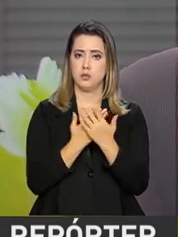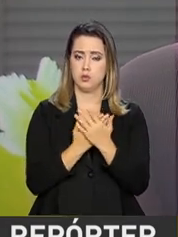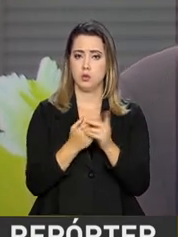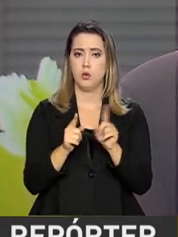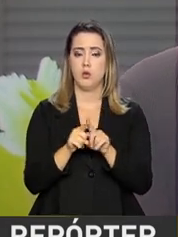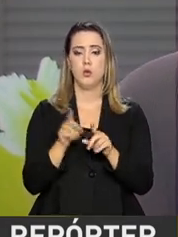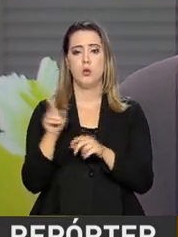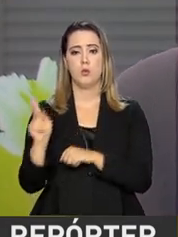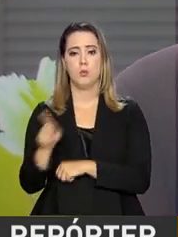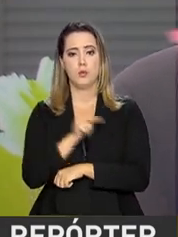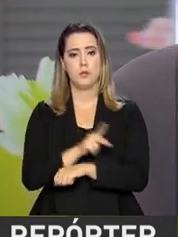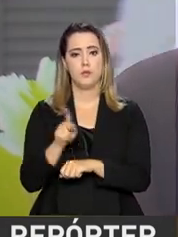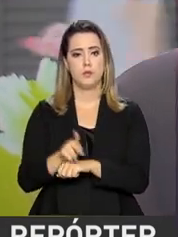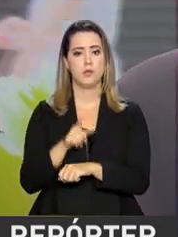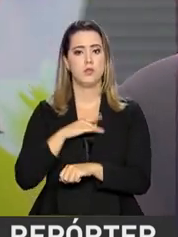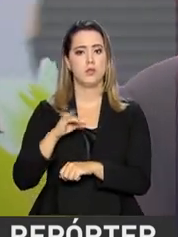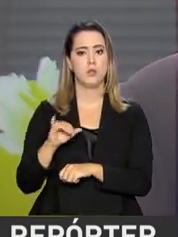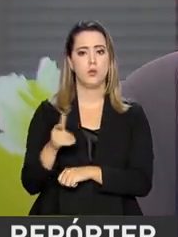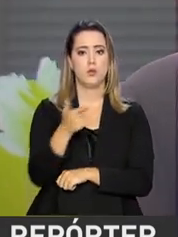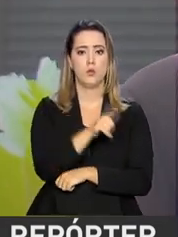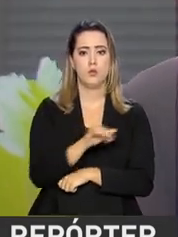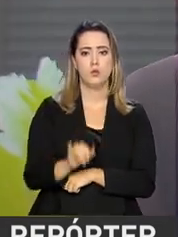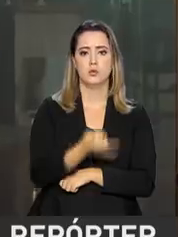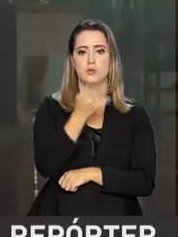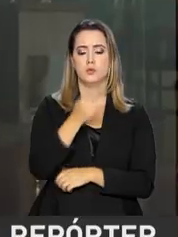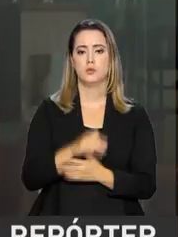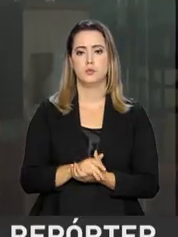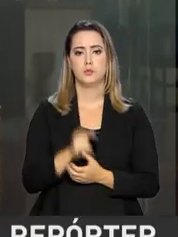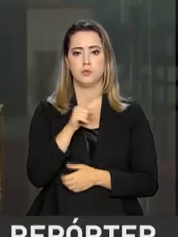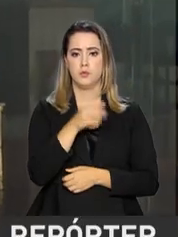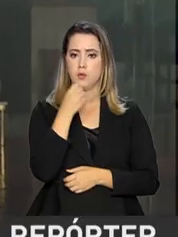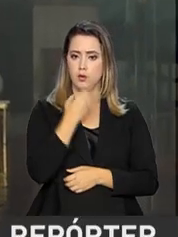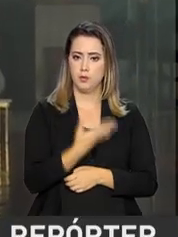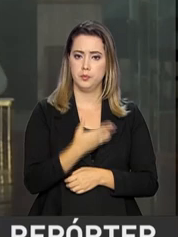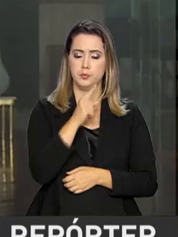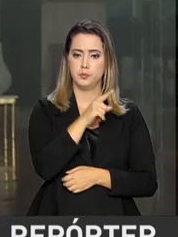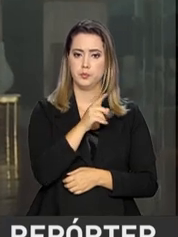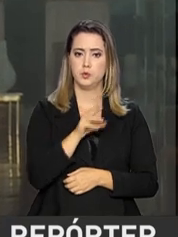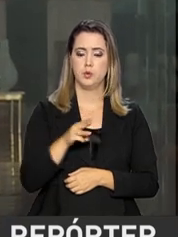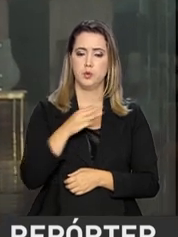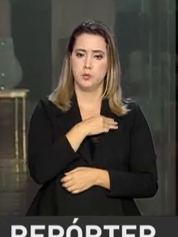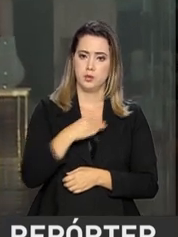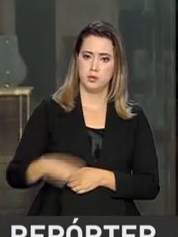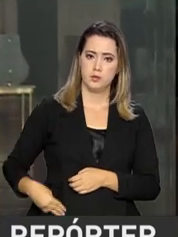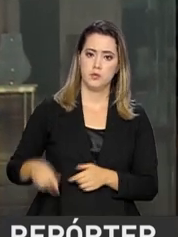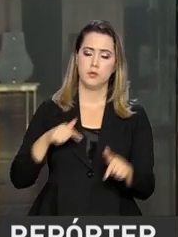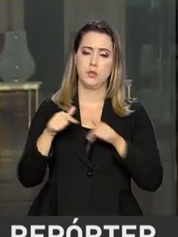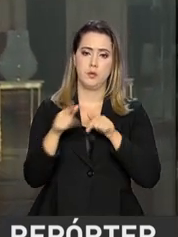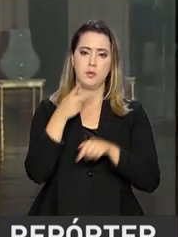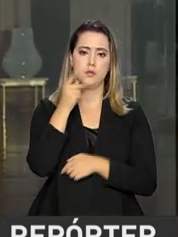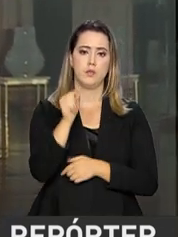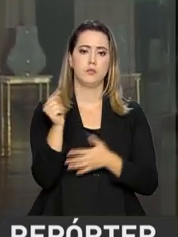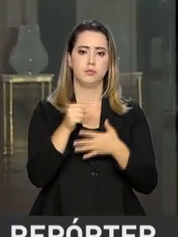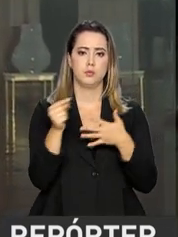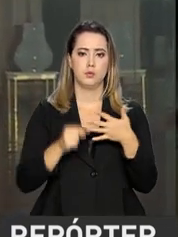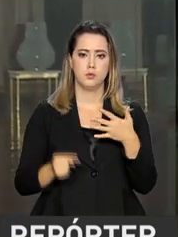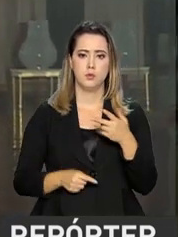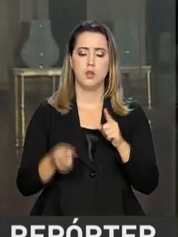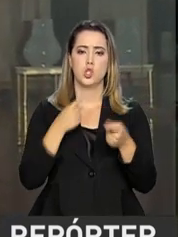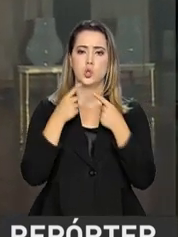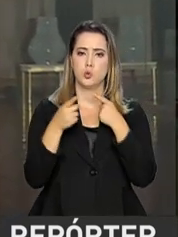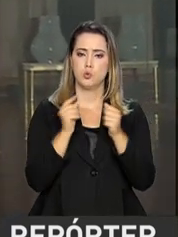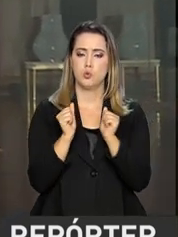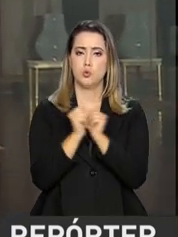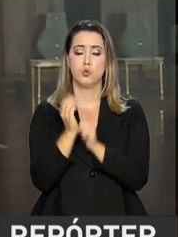para que ele possa ter outras oportunidades. Eu acho isso excelente. Segundo o ministro do Trabalho, alguns pontos da nova lei estão sendo discutidos